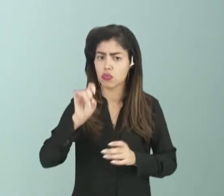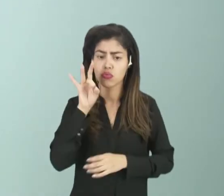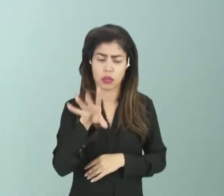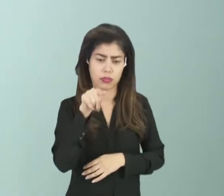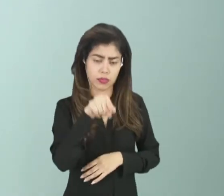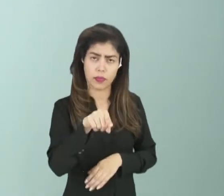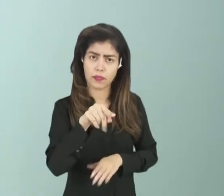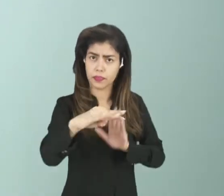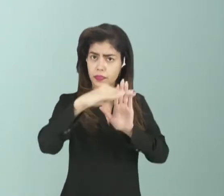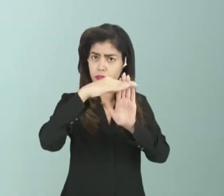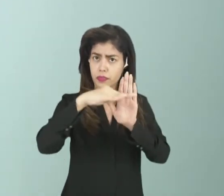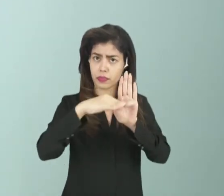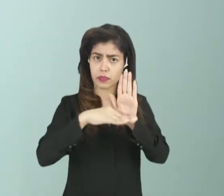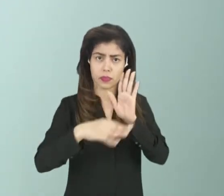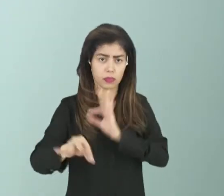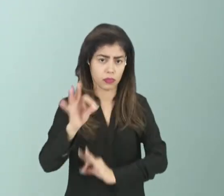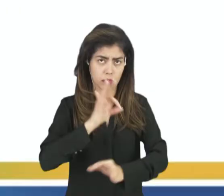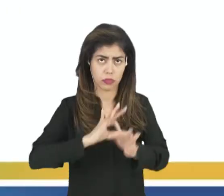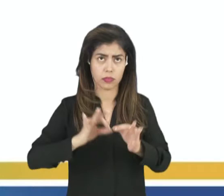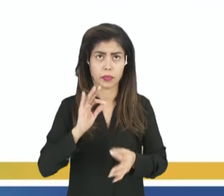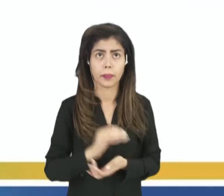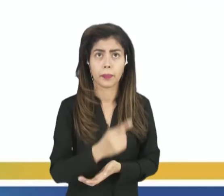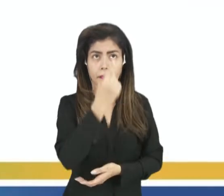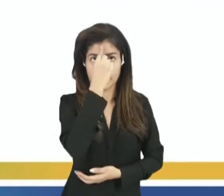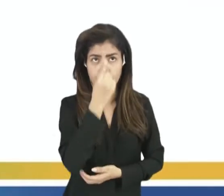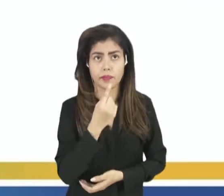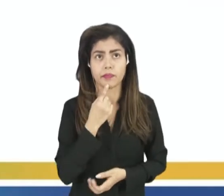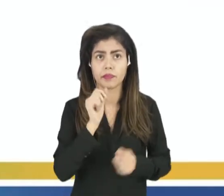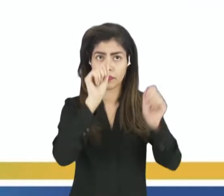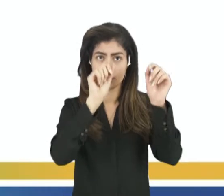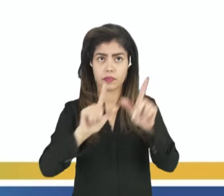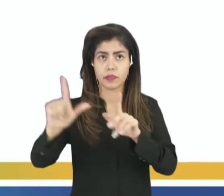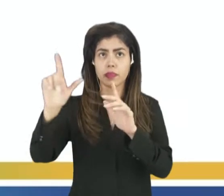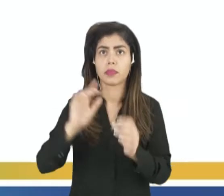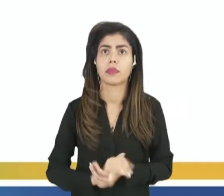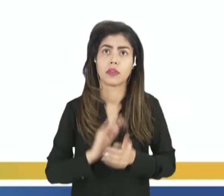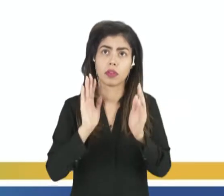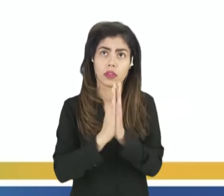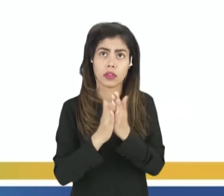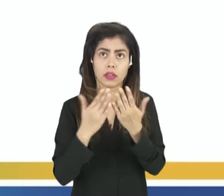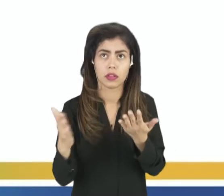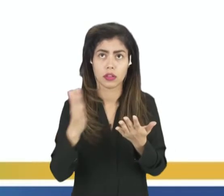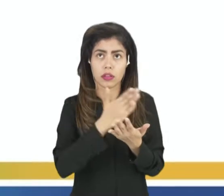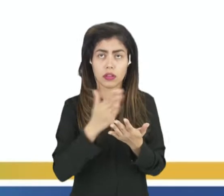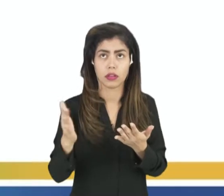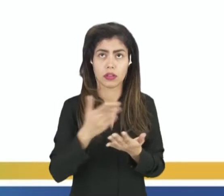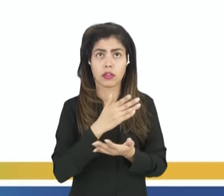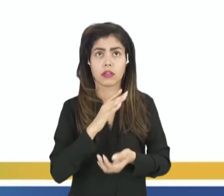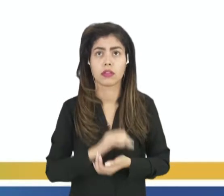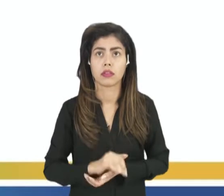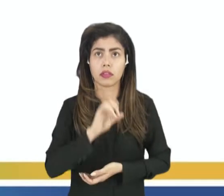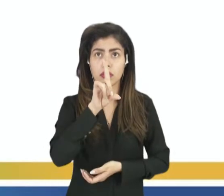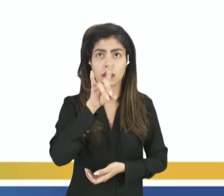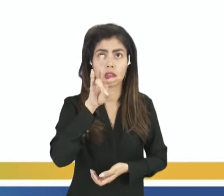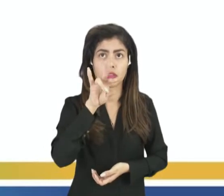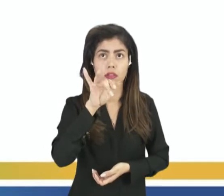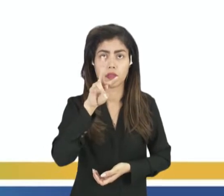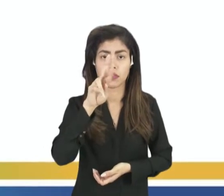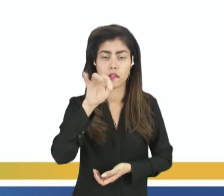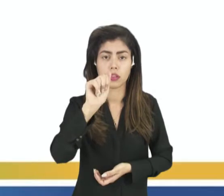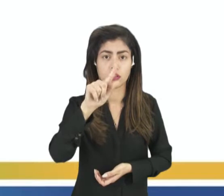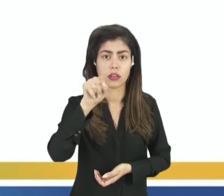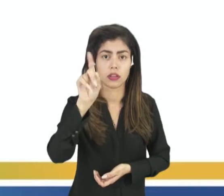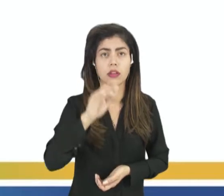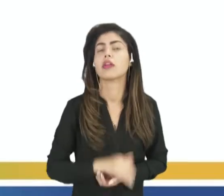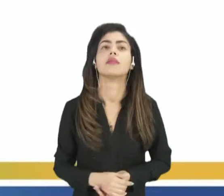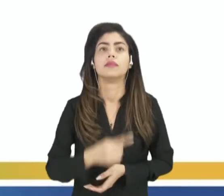é estabelecida a ordem. Veja essa imagem, é muito famosa, gente. É um livro, a principal obra política do Hobbes, o Leviatã, que está o livro ali.